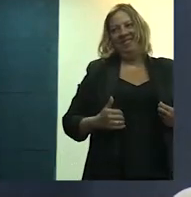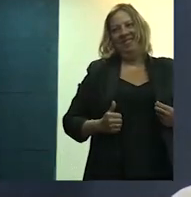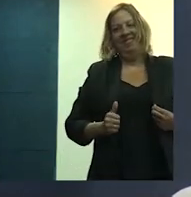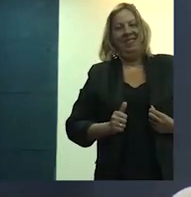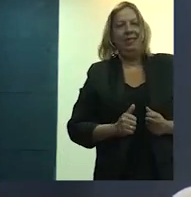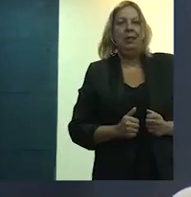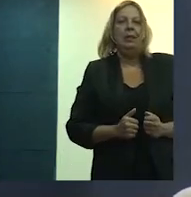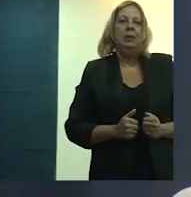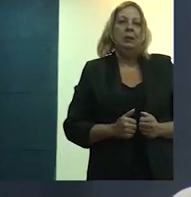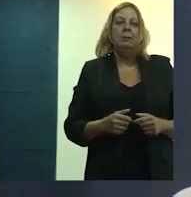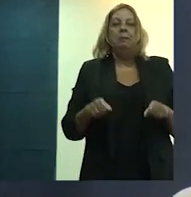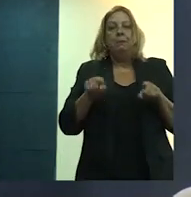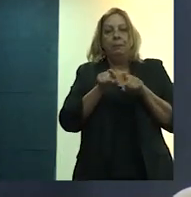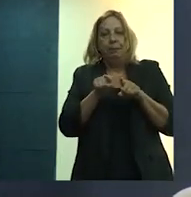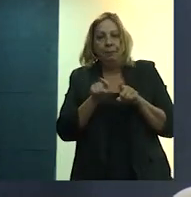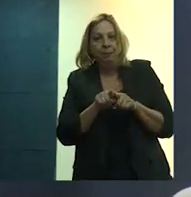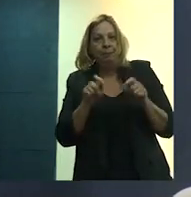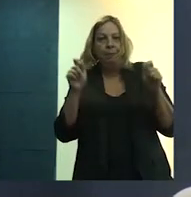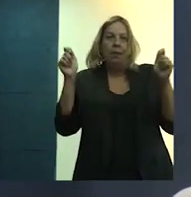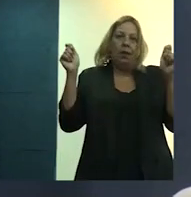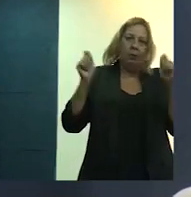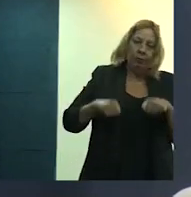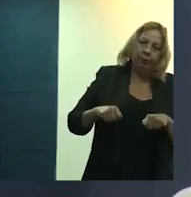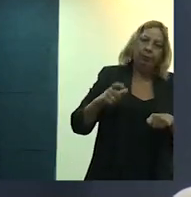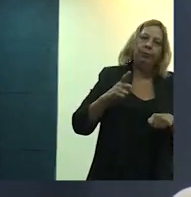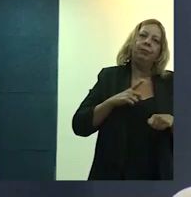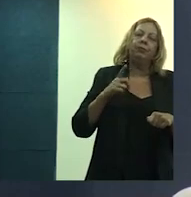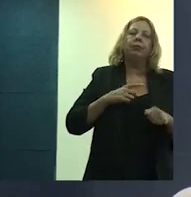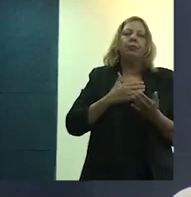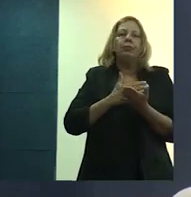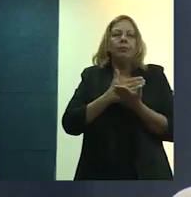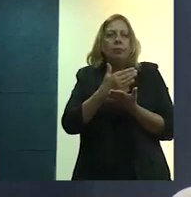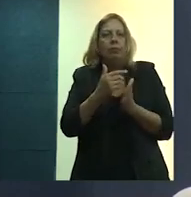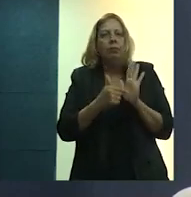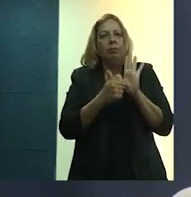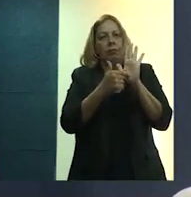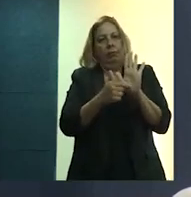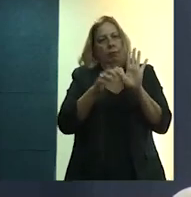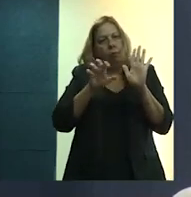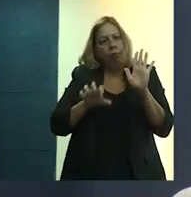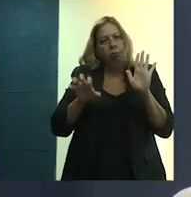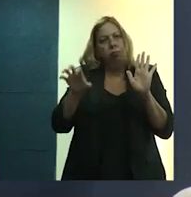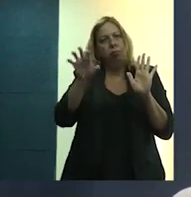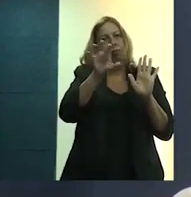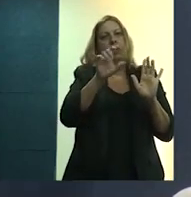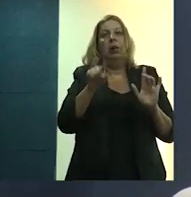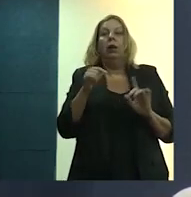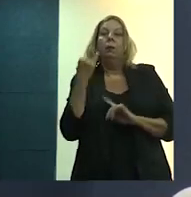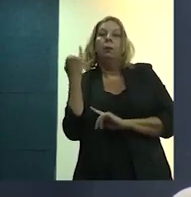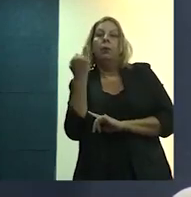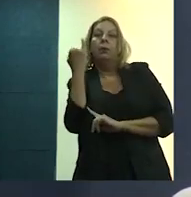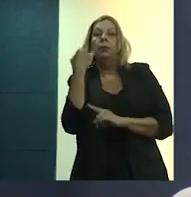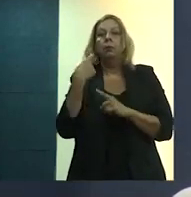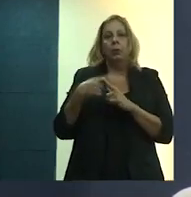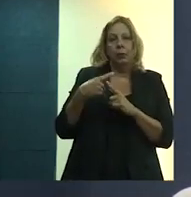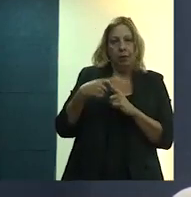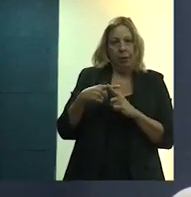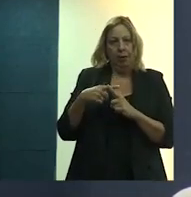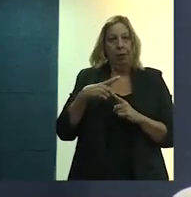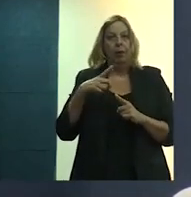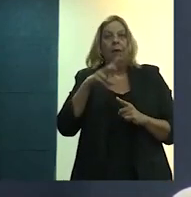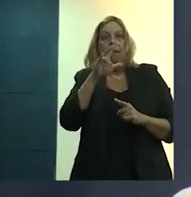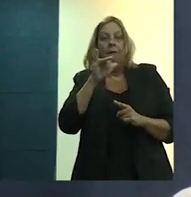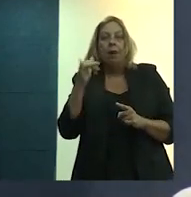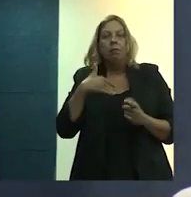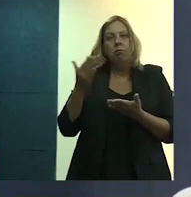isso quais são as carências e quais são as potências que essas iniciativas vislumbram no céu Os territórios isso é importante porque porque